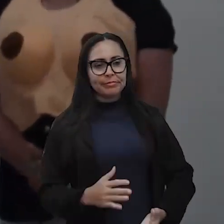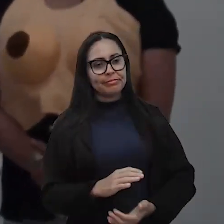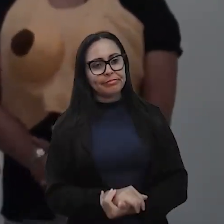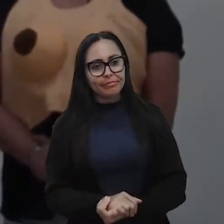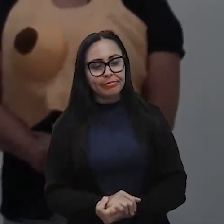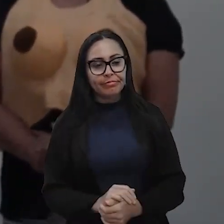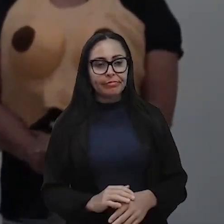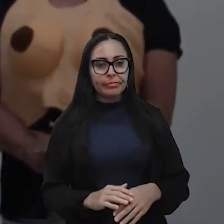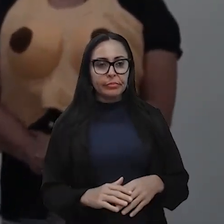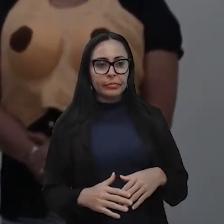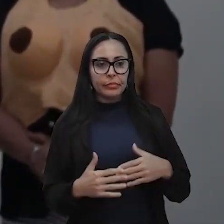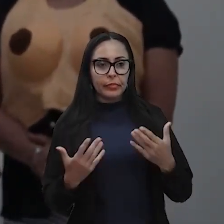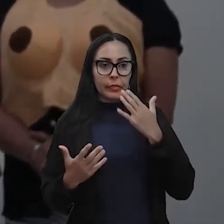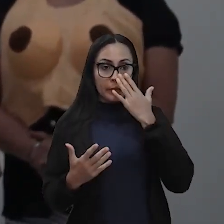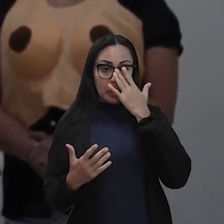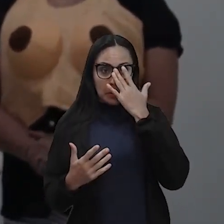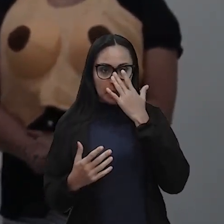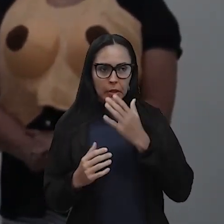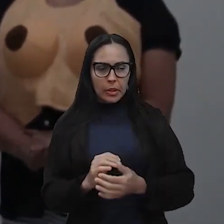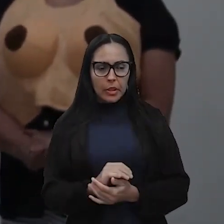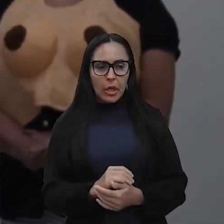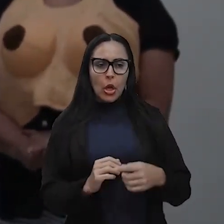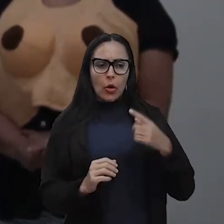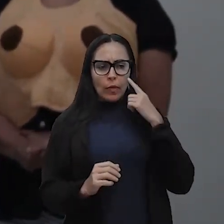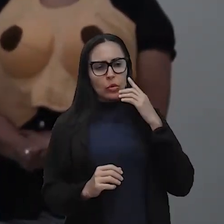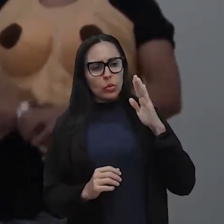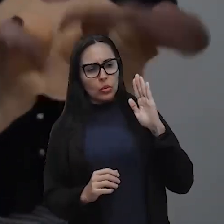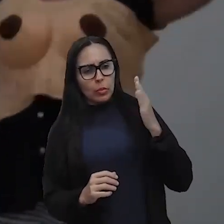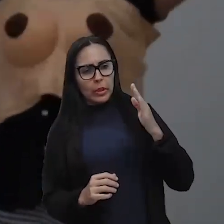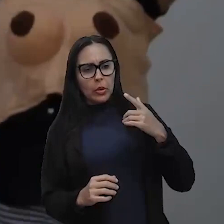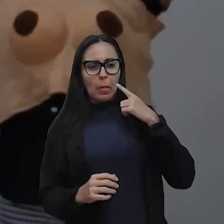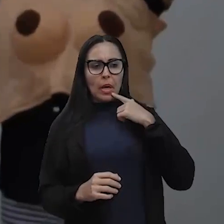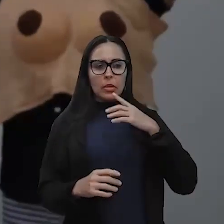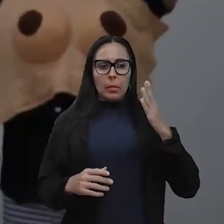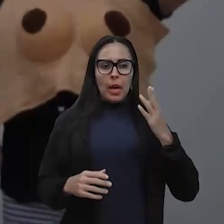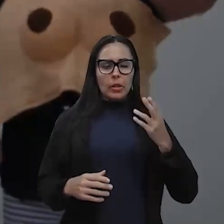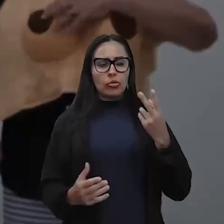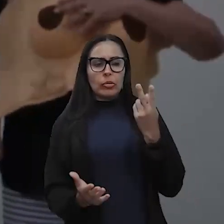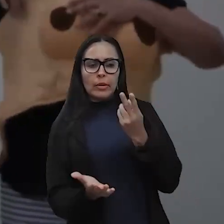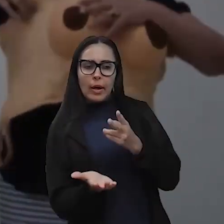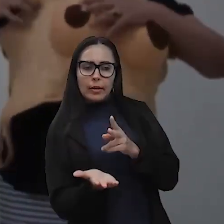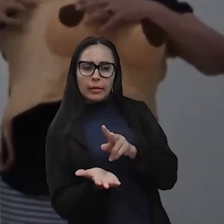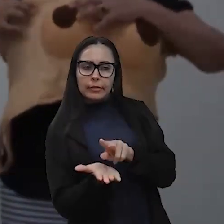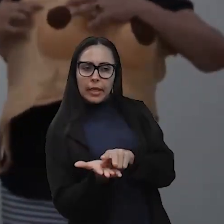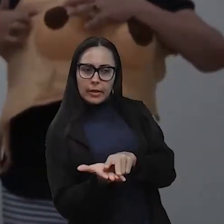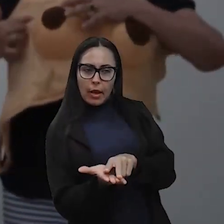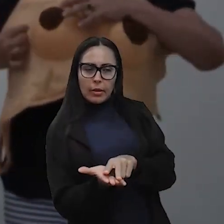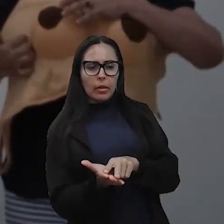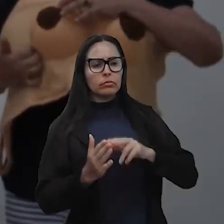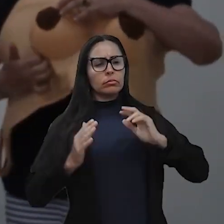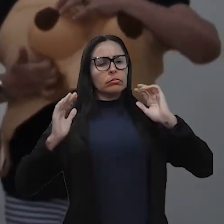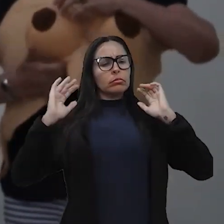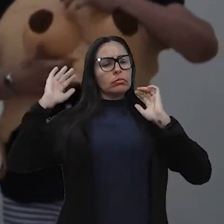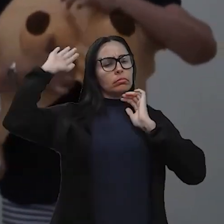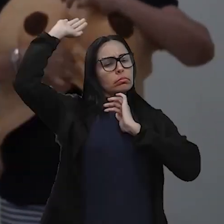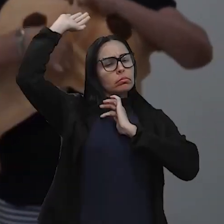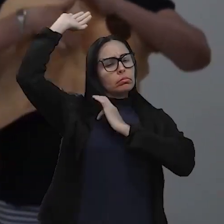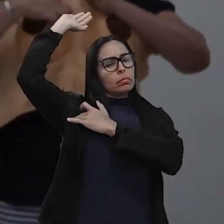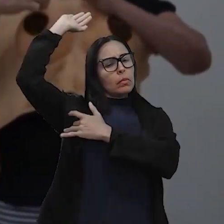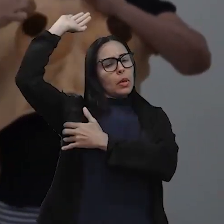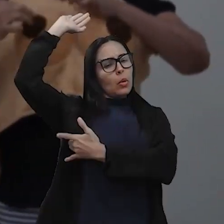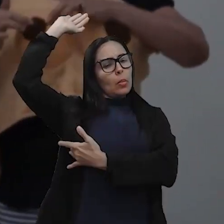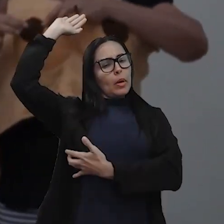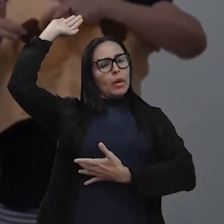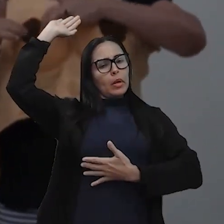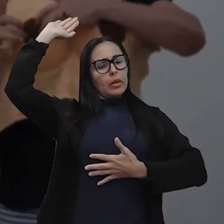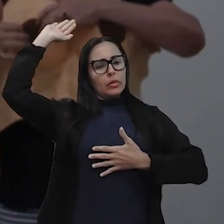faço no banheiro, mas mais deitada. Eu prefiro sim, deitada. Perfeito. Assim, aí eu começo daqui do canto, vou